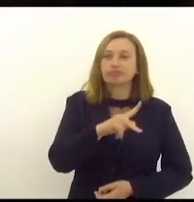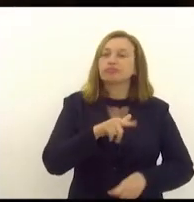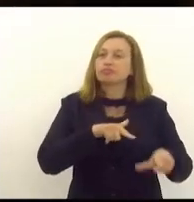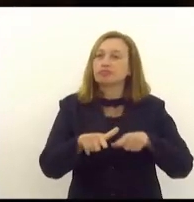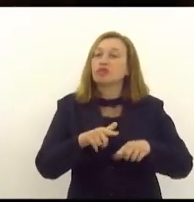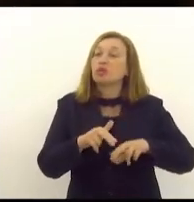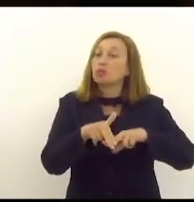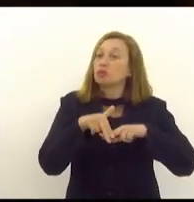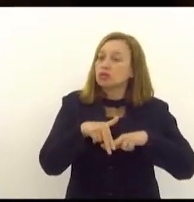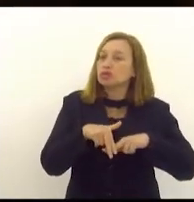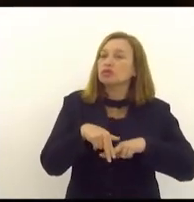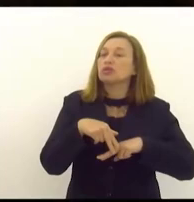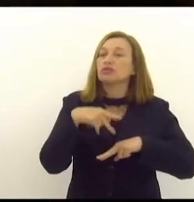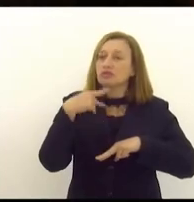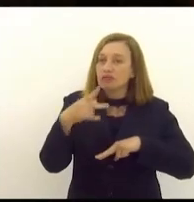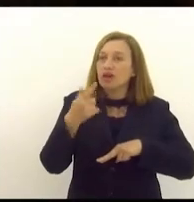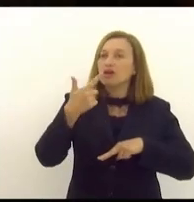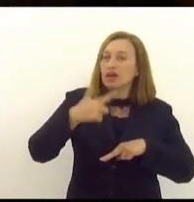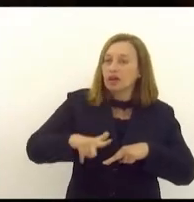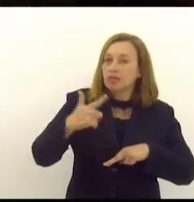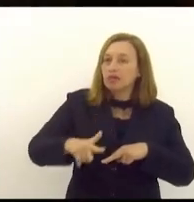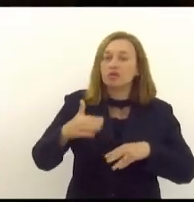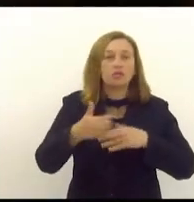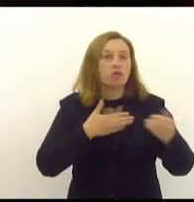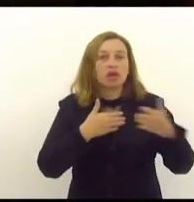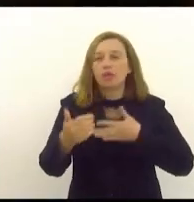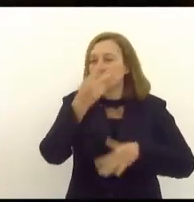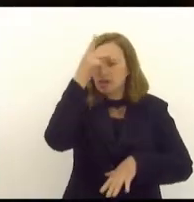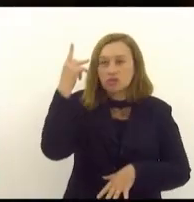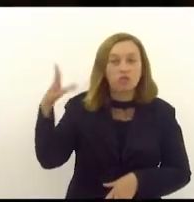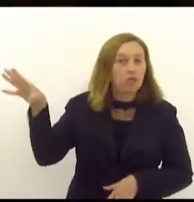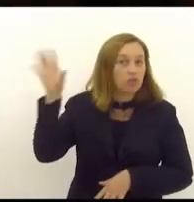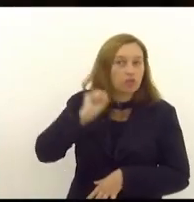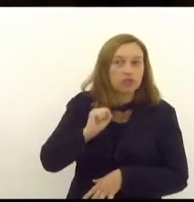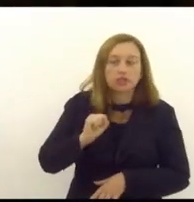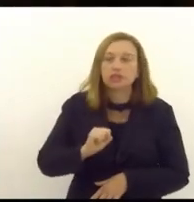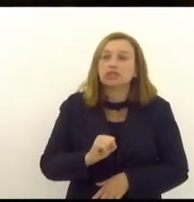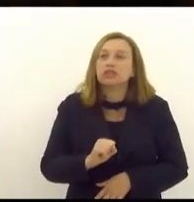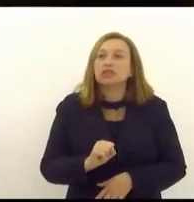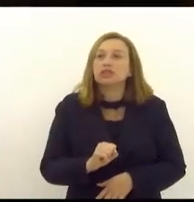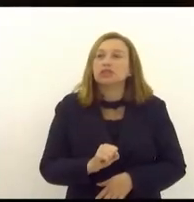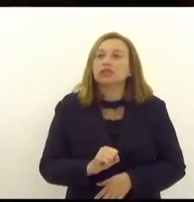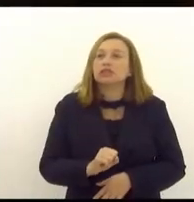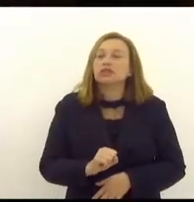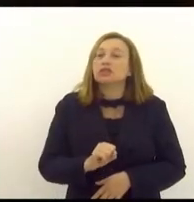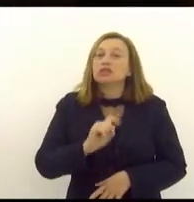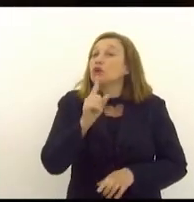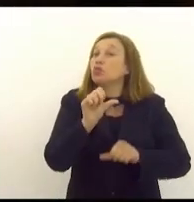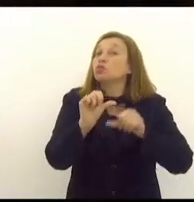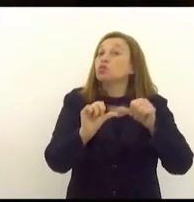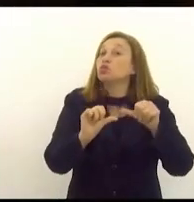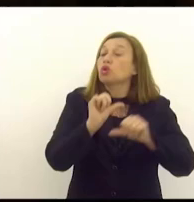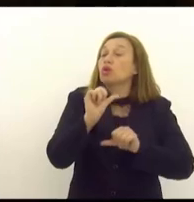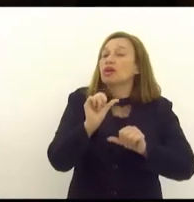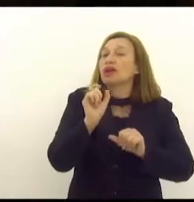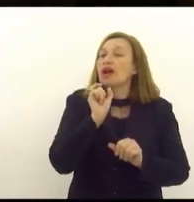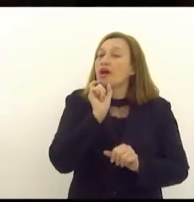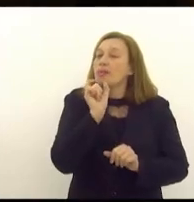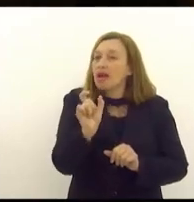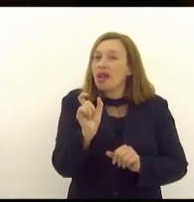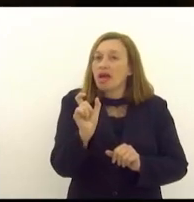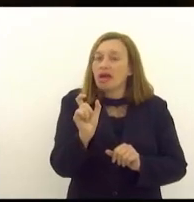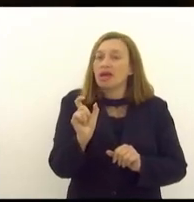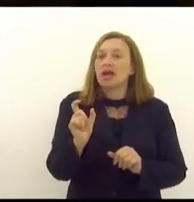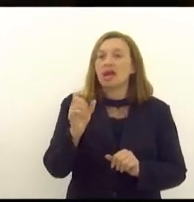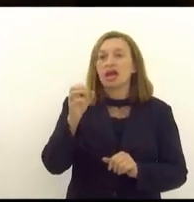portanto afirmo e repito para quem queira ouvir que não deturpem as nossas palavras Eduardo paz não gosta